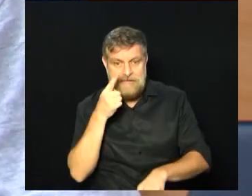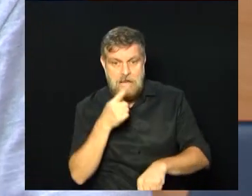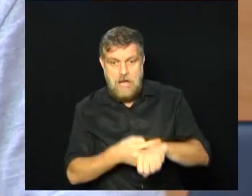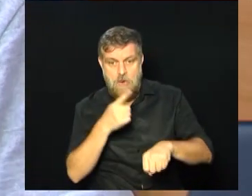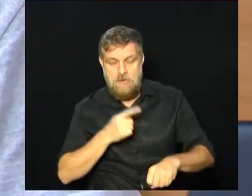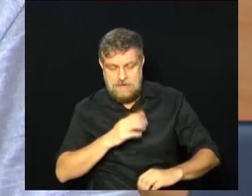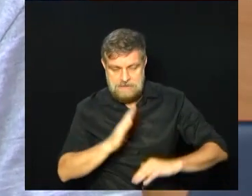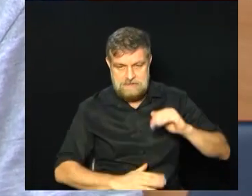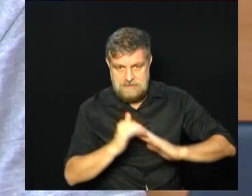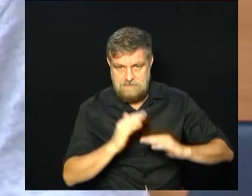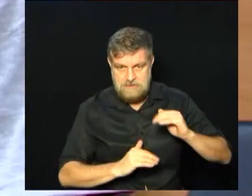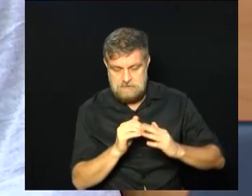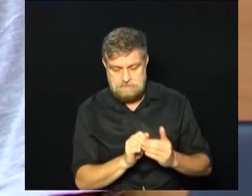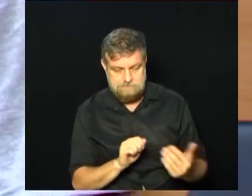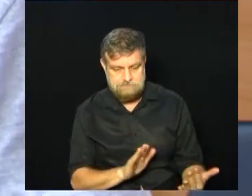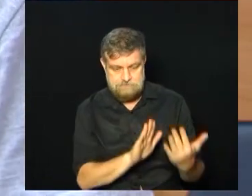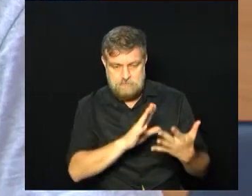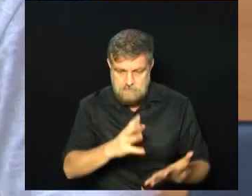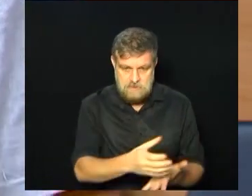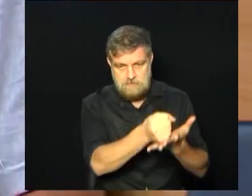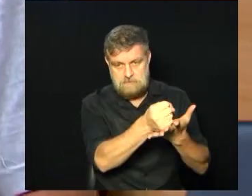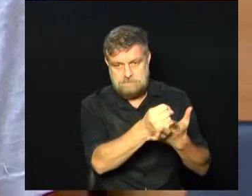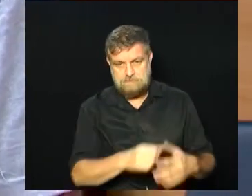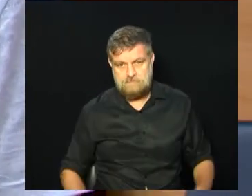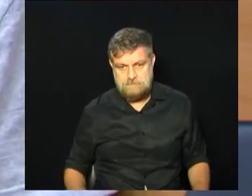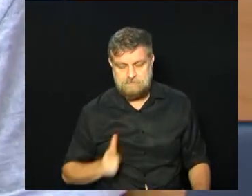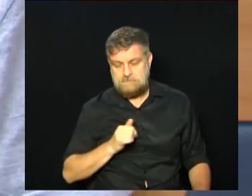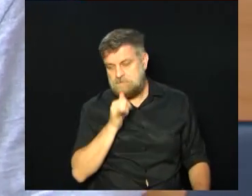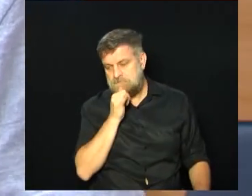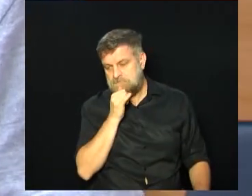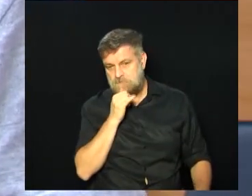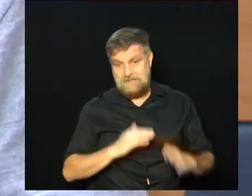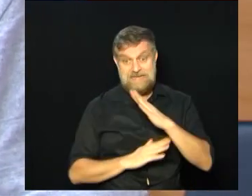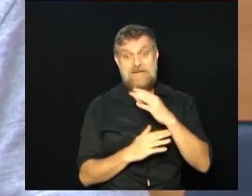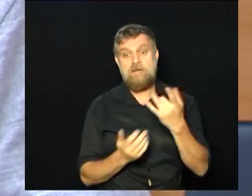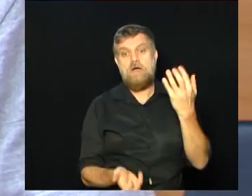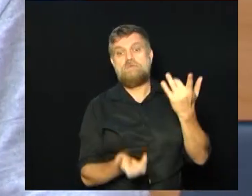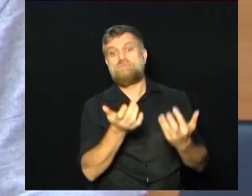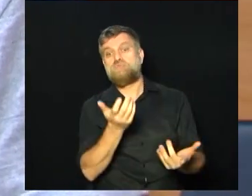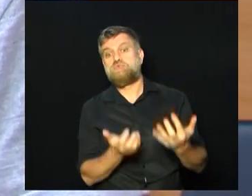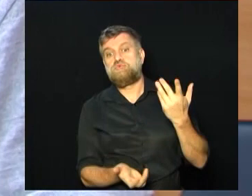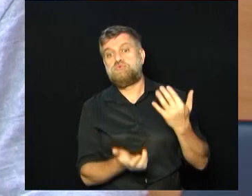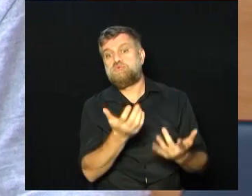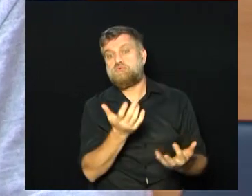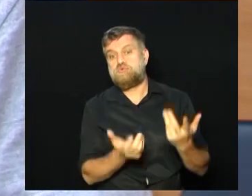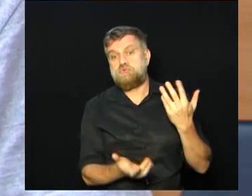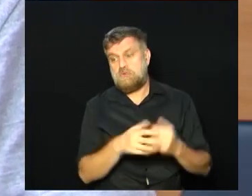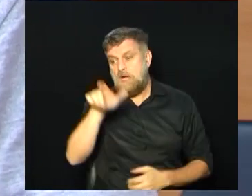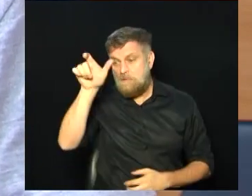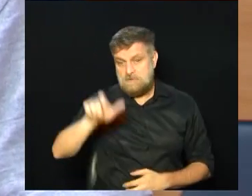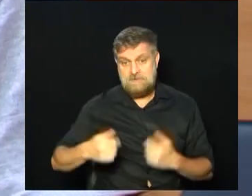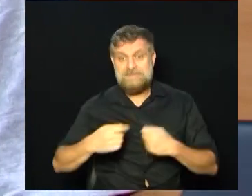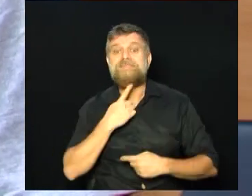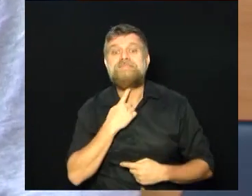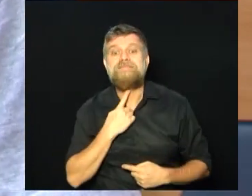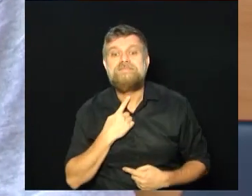nas atividades de salvamento. No caso de um incêndio aqui na Câmara. Então, a pessoa tem que estar disposta a, por